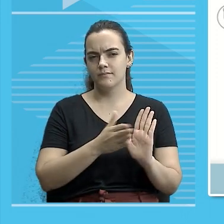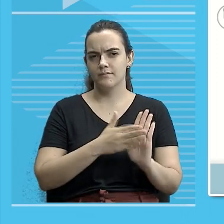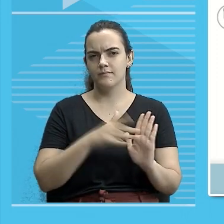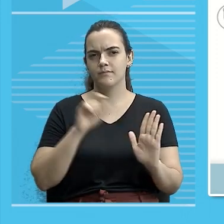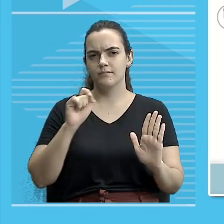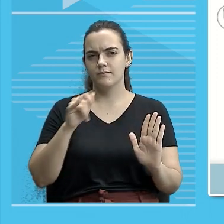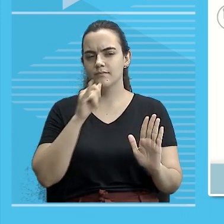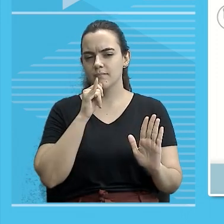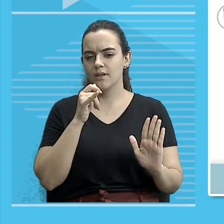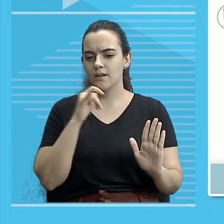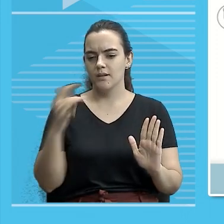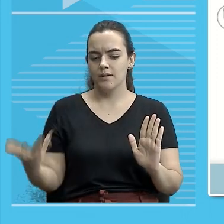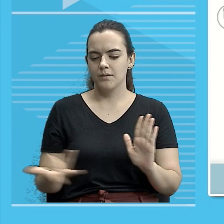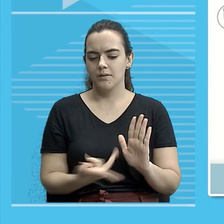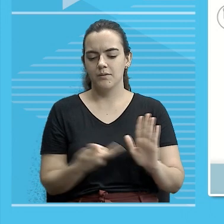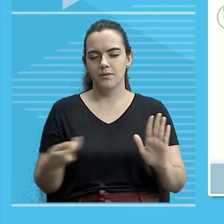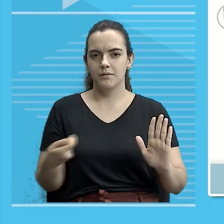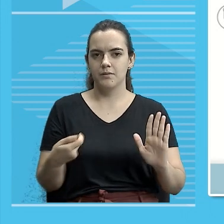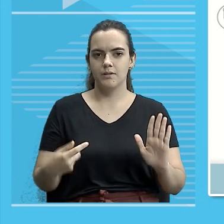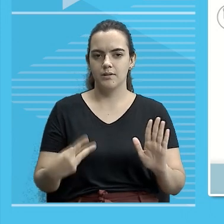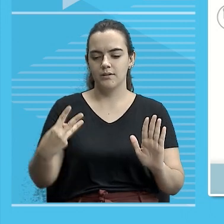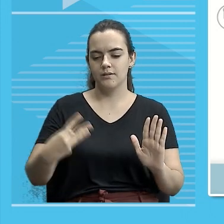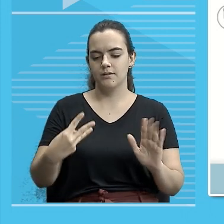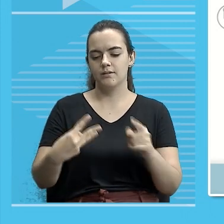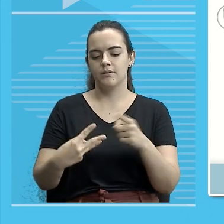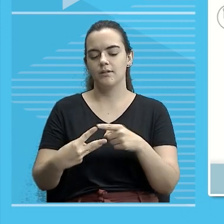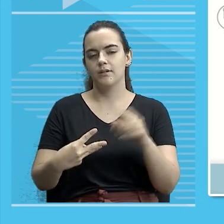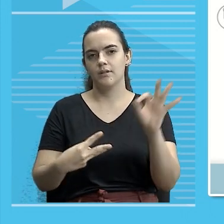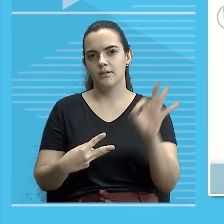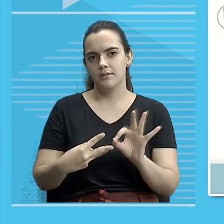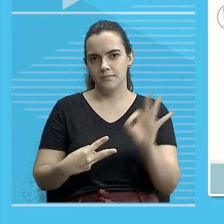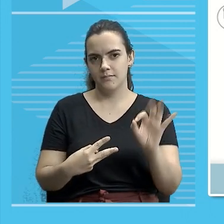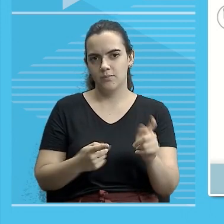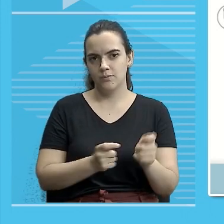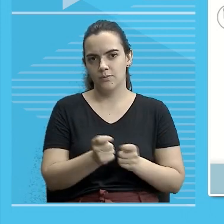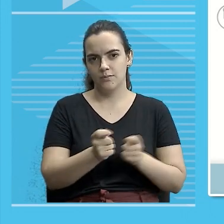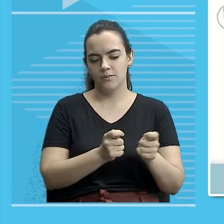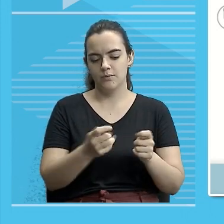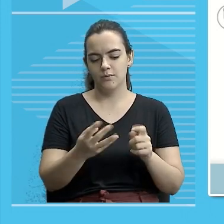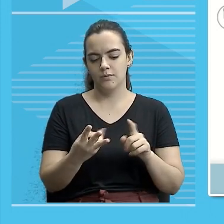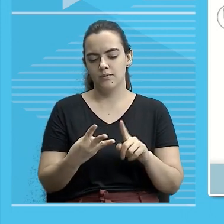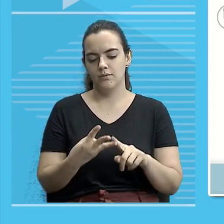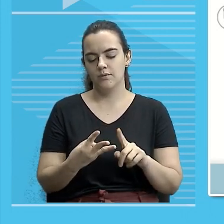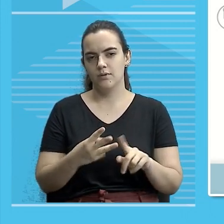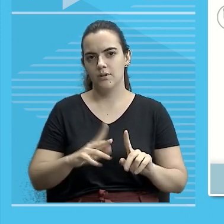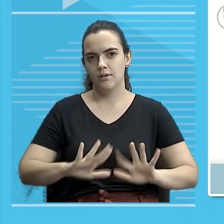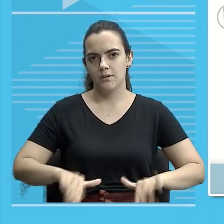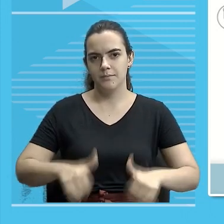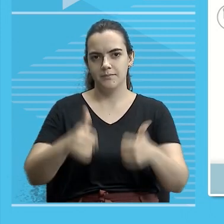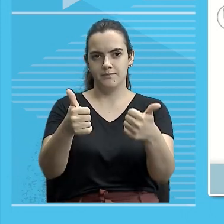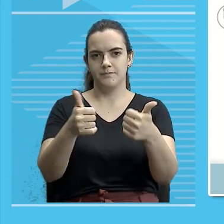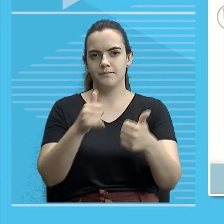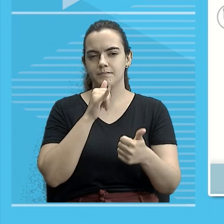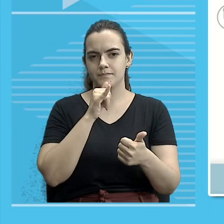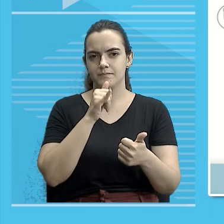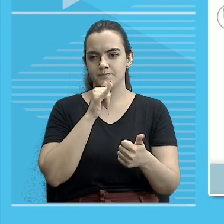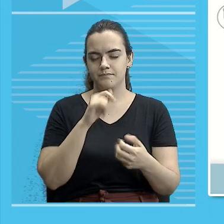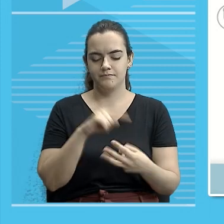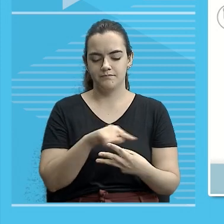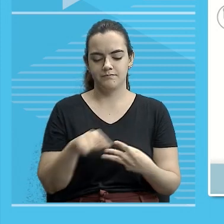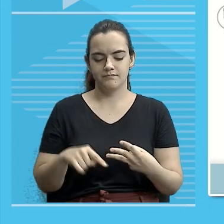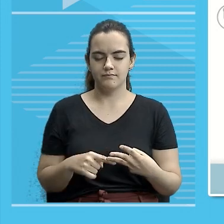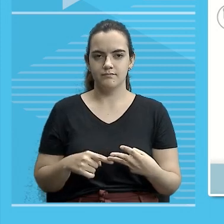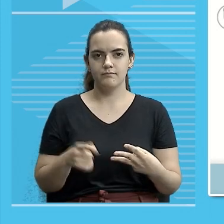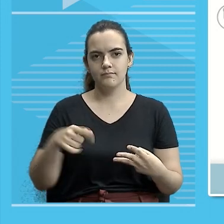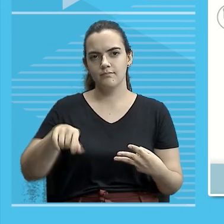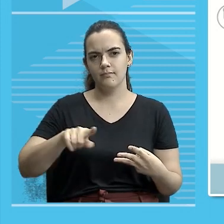da qualidade falou em planejamento controle e melhoria com toda a certeza vocês